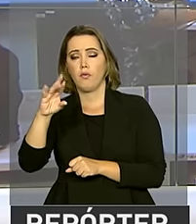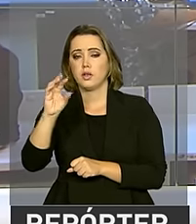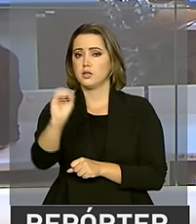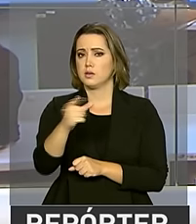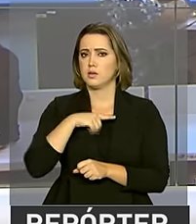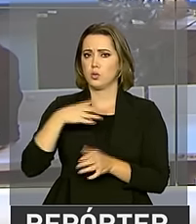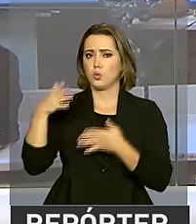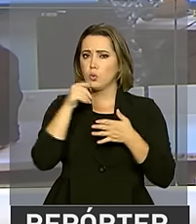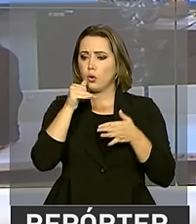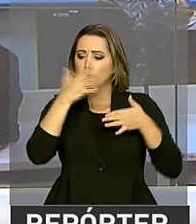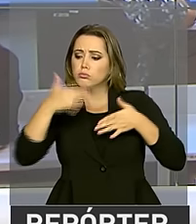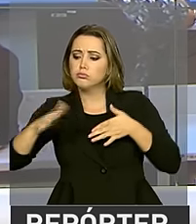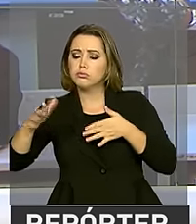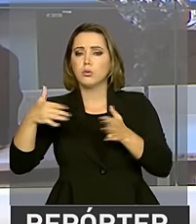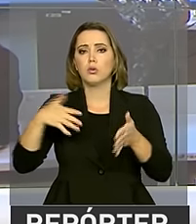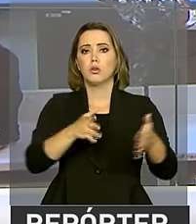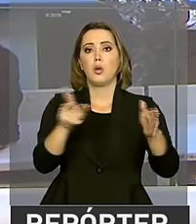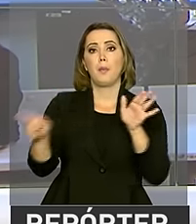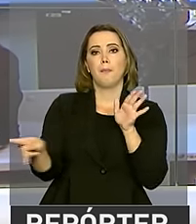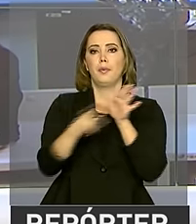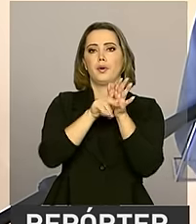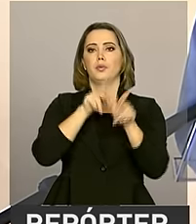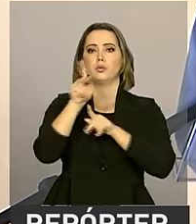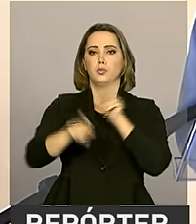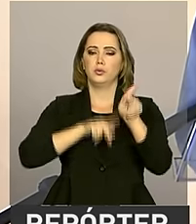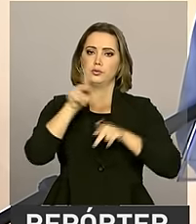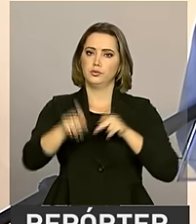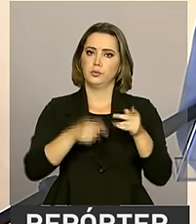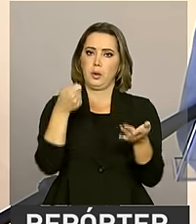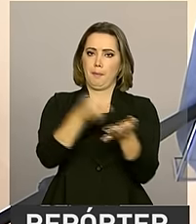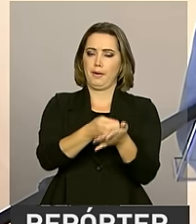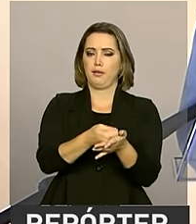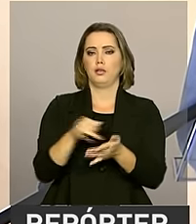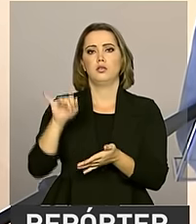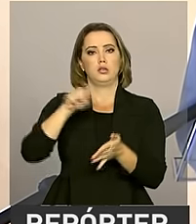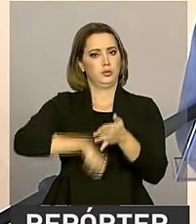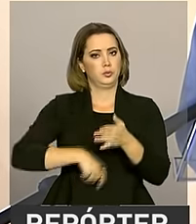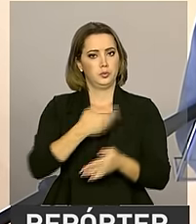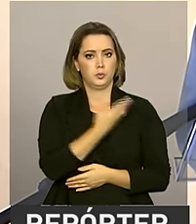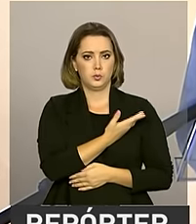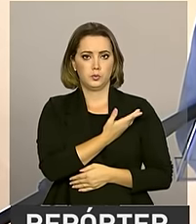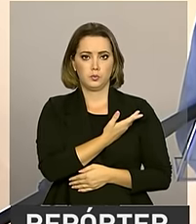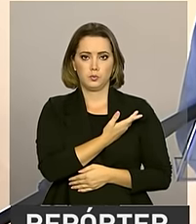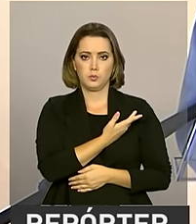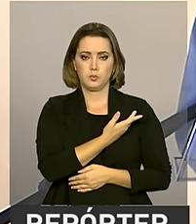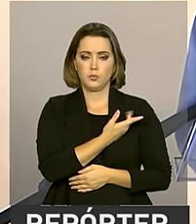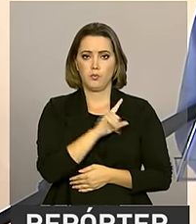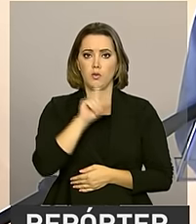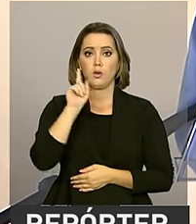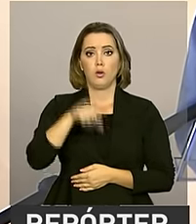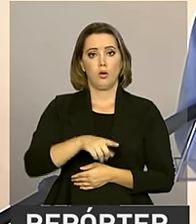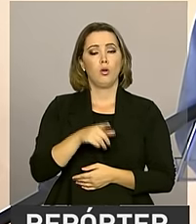com o dinheiro do pagamento de impostos o ato de maior